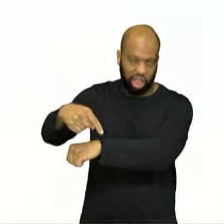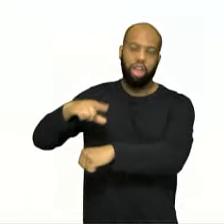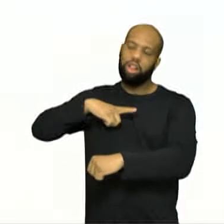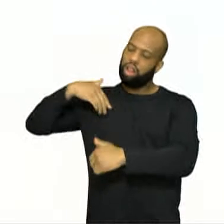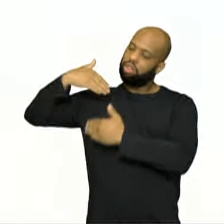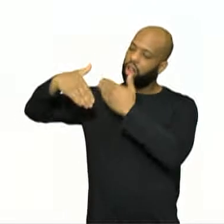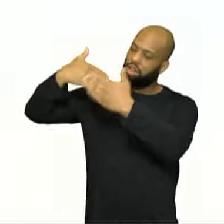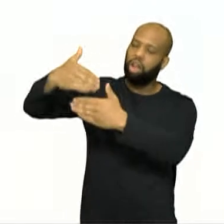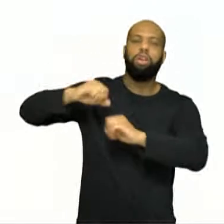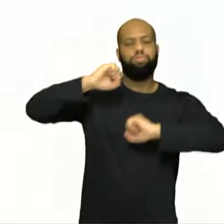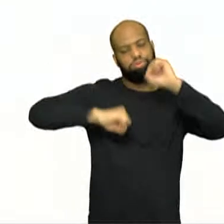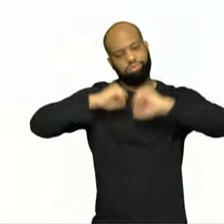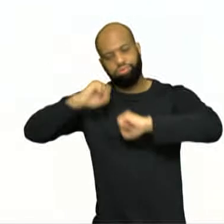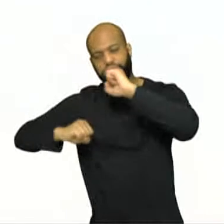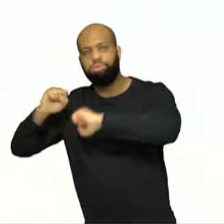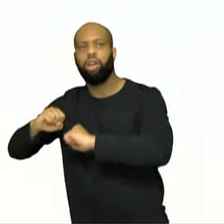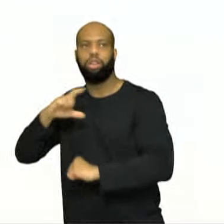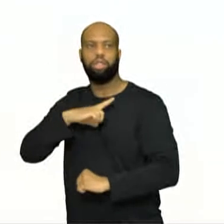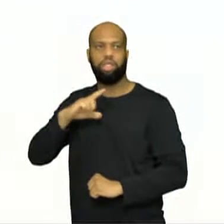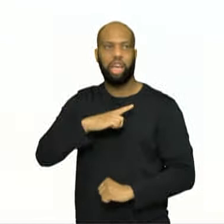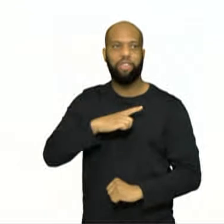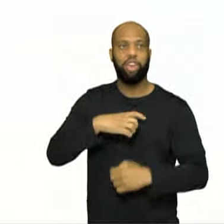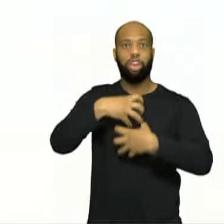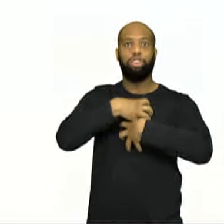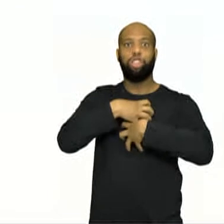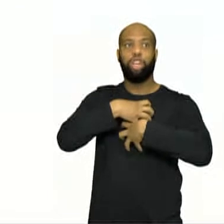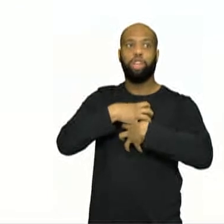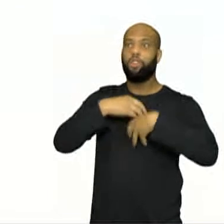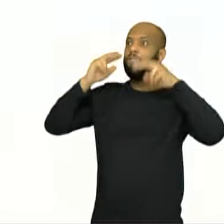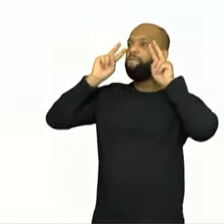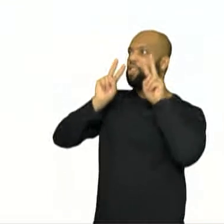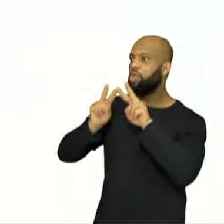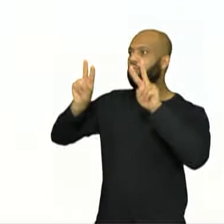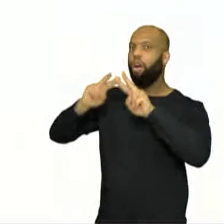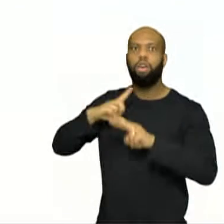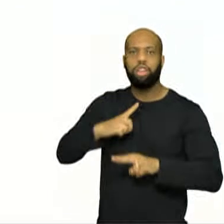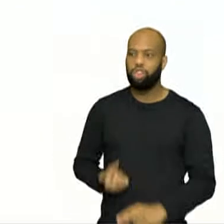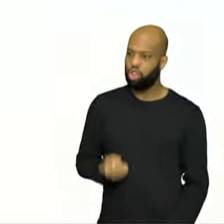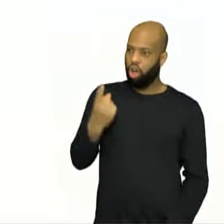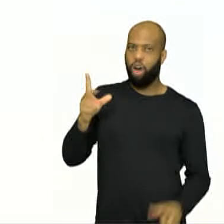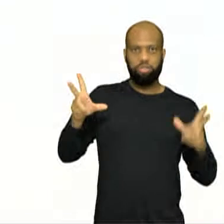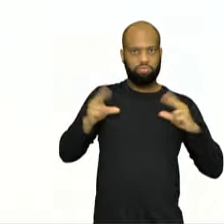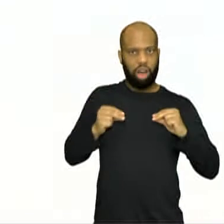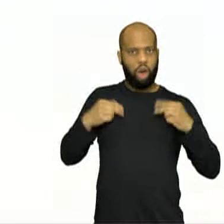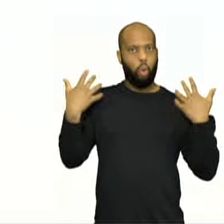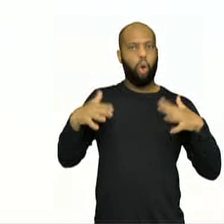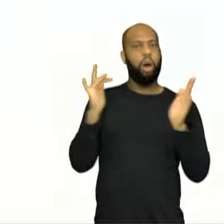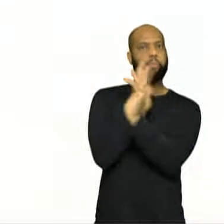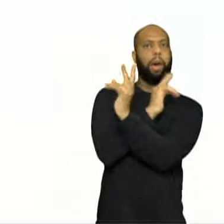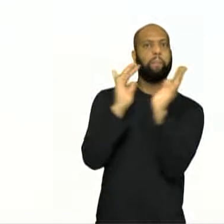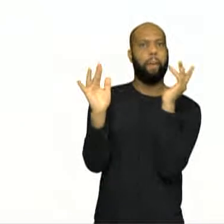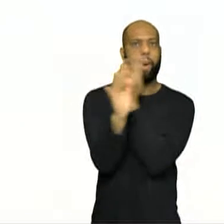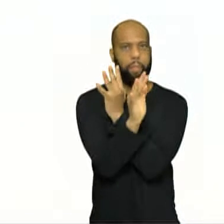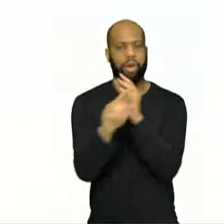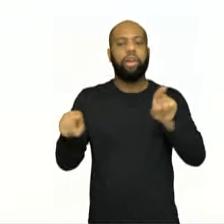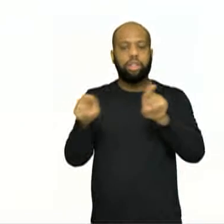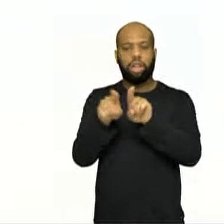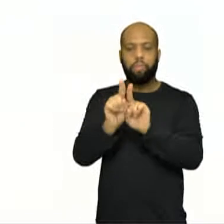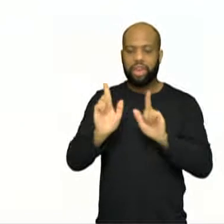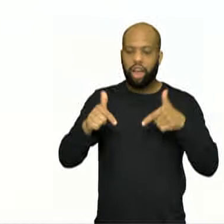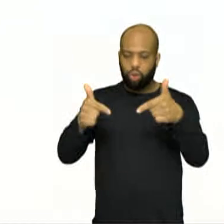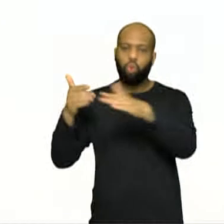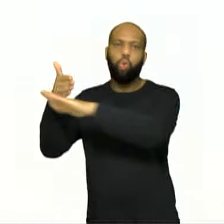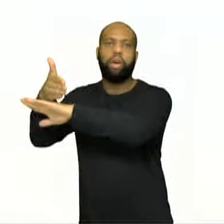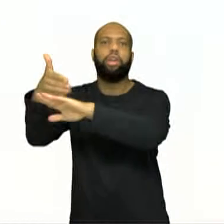se industrializando, visualmente são hiperindustrializadas e urbanas, e suas atuações